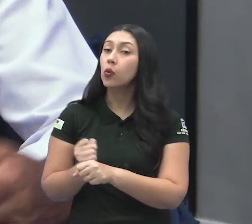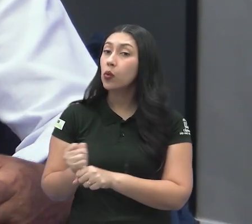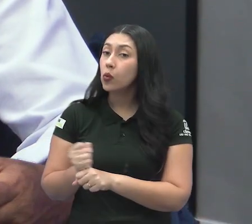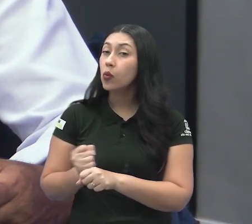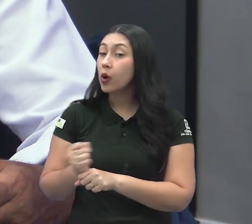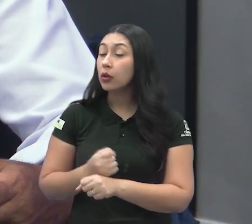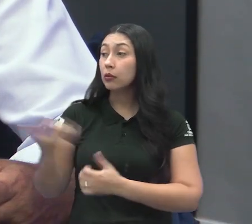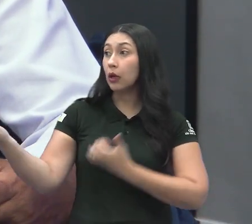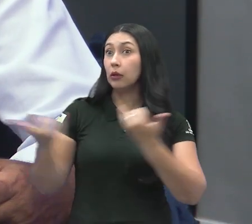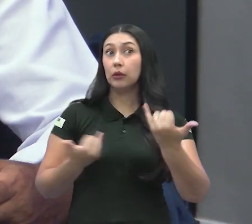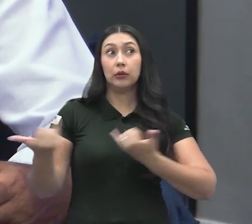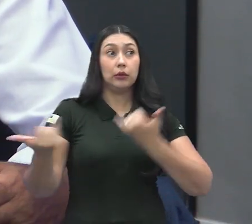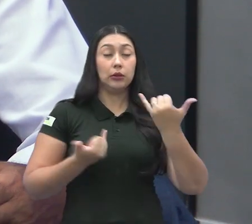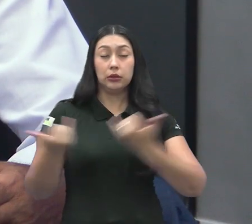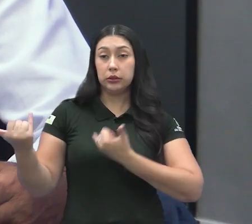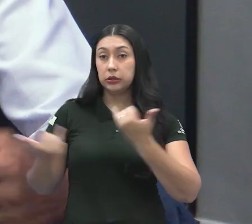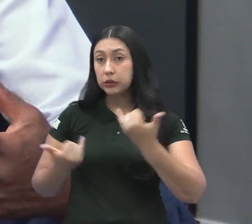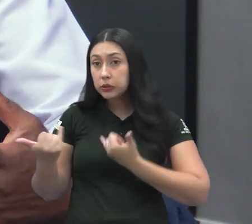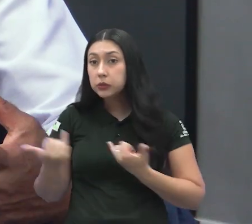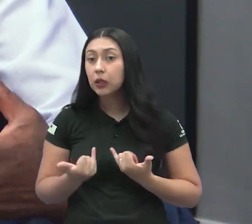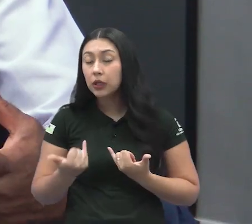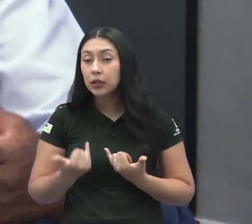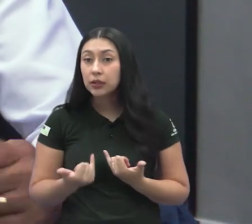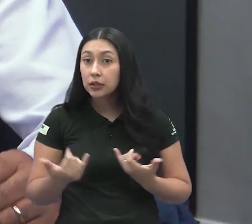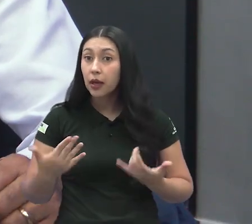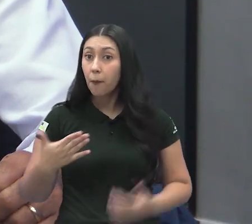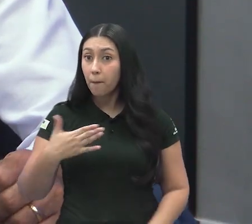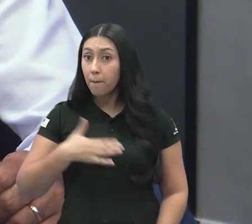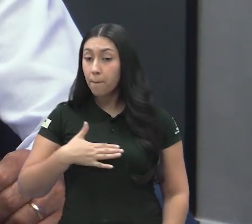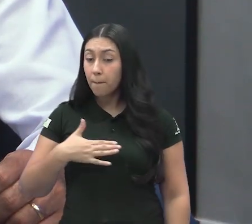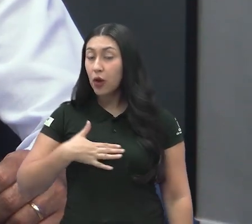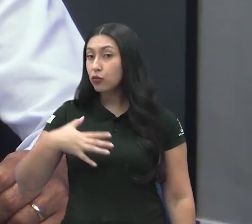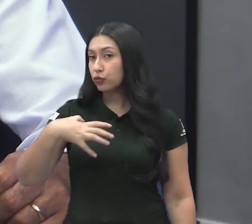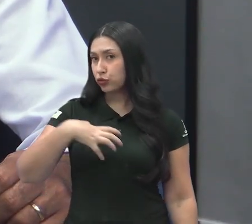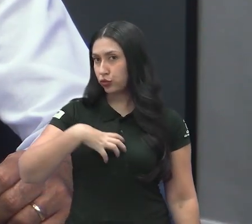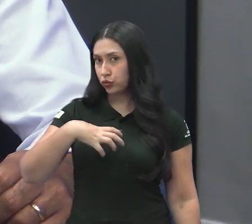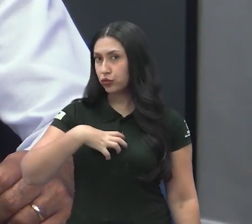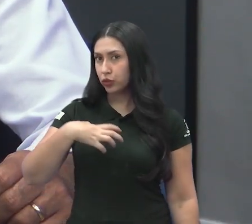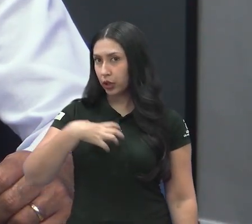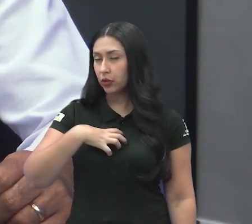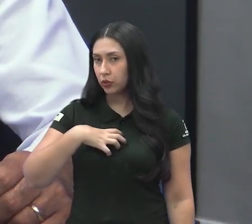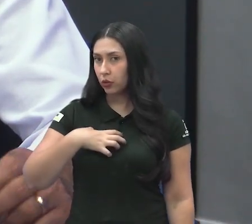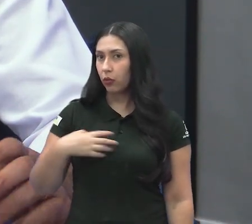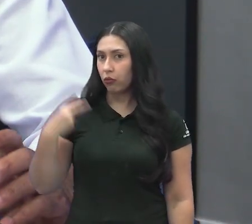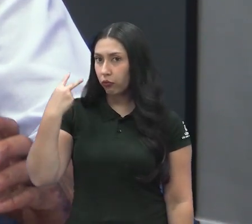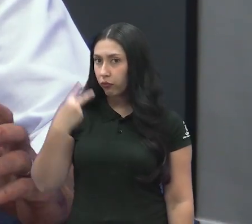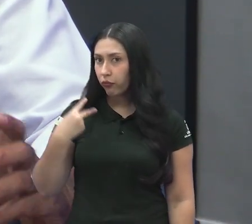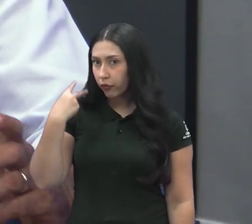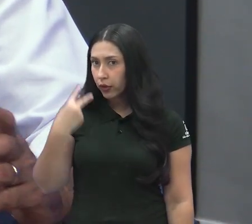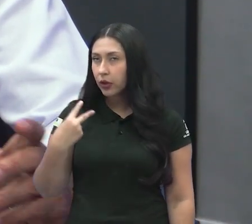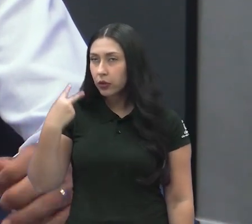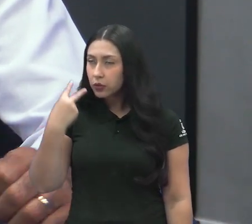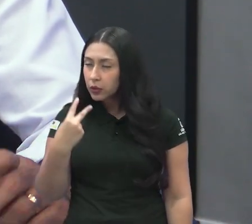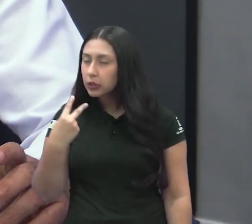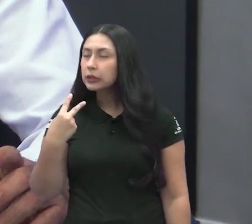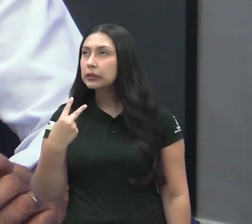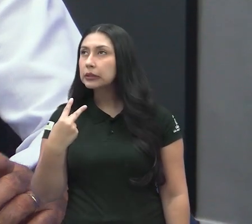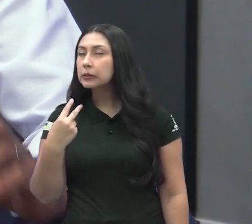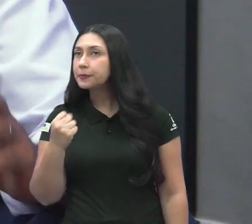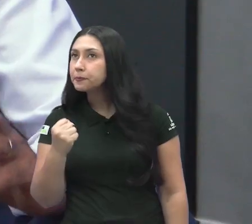assim, demandado, sabe? E a minha característica parlamentar, ela é, assim, um